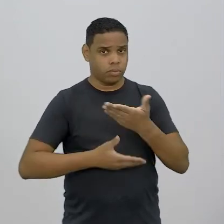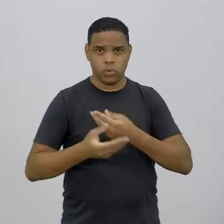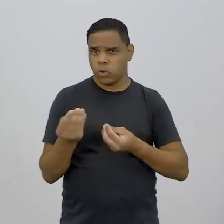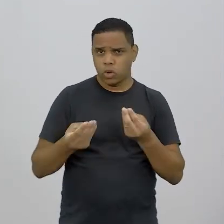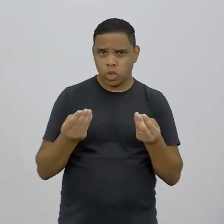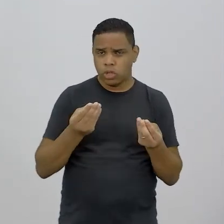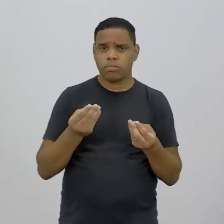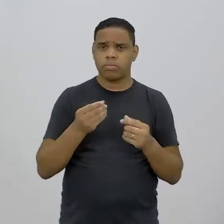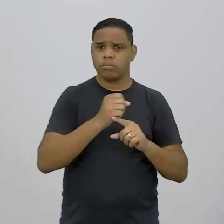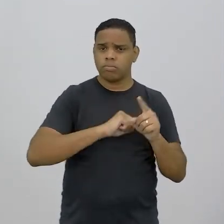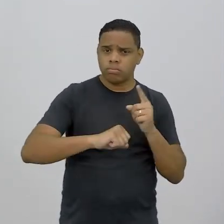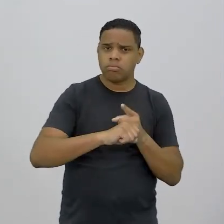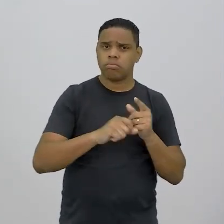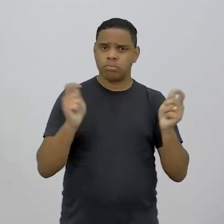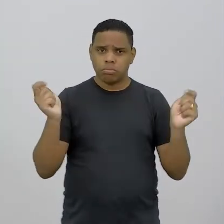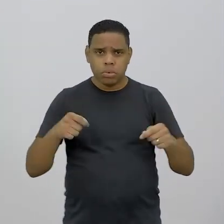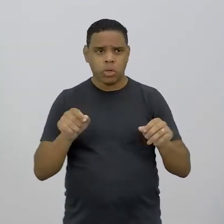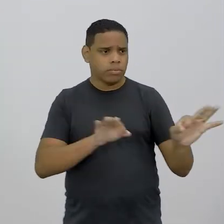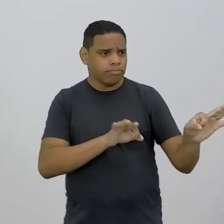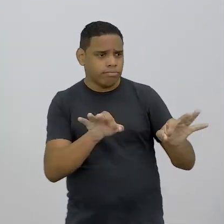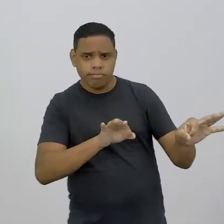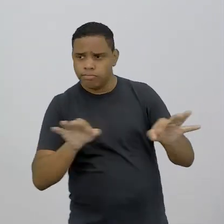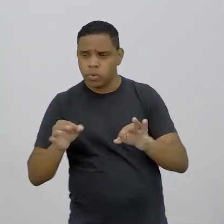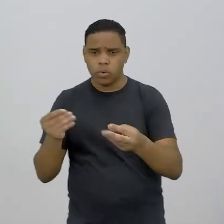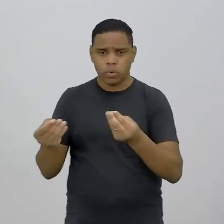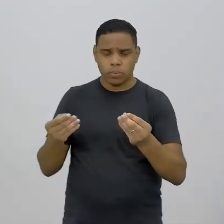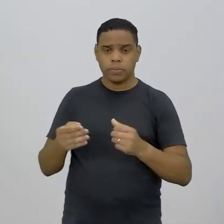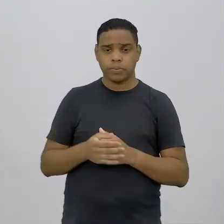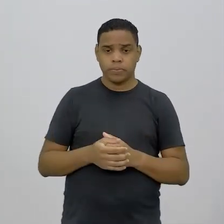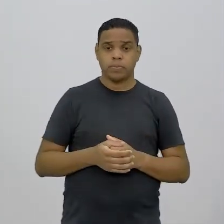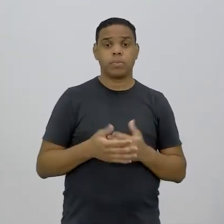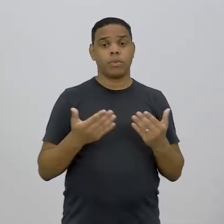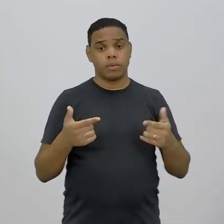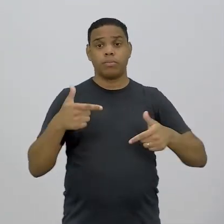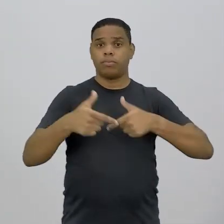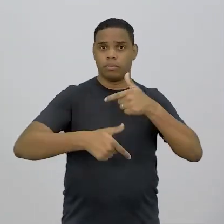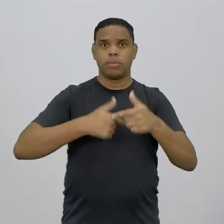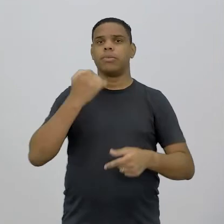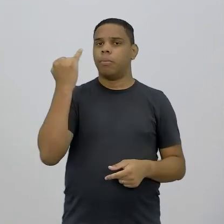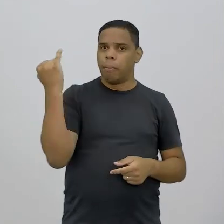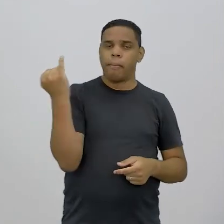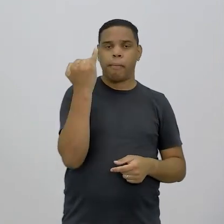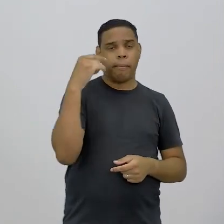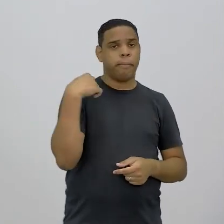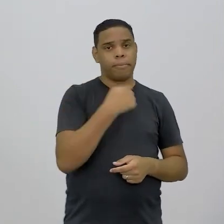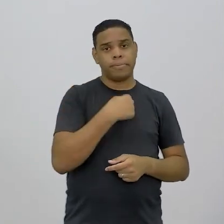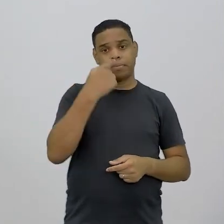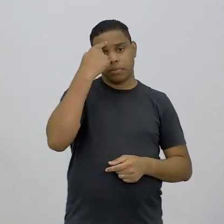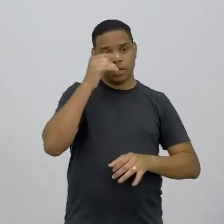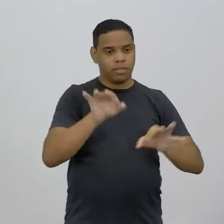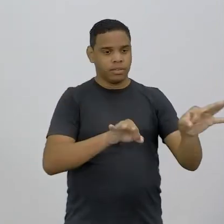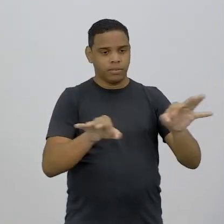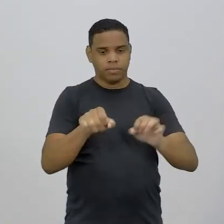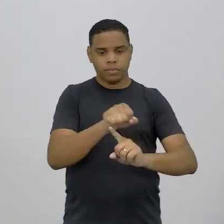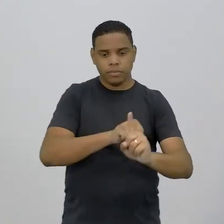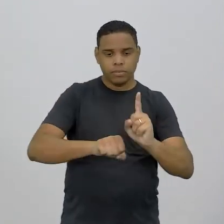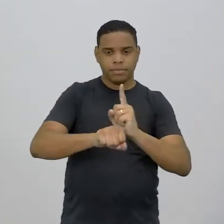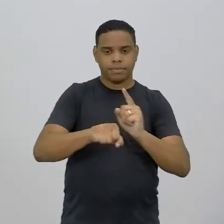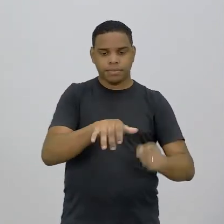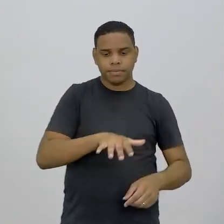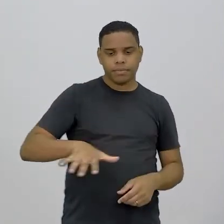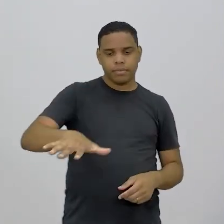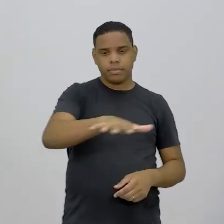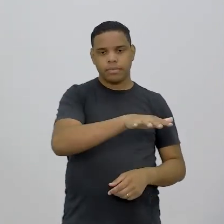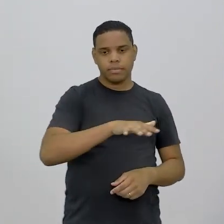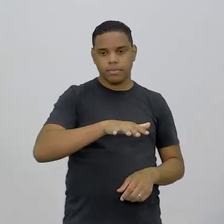do que uma sociedade pode se organizar. E o trabalho é fundamental para a gente pensar essa organização da sociedade,